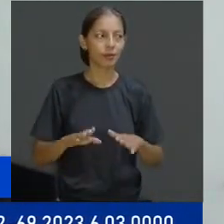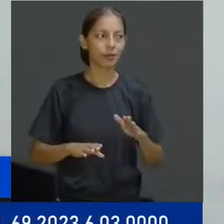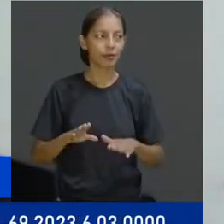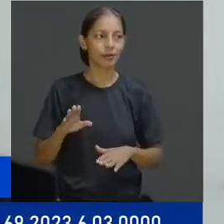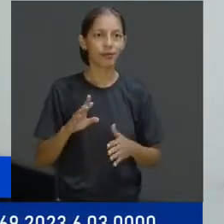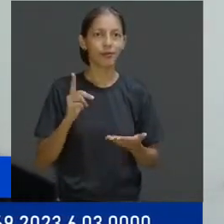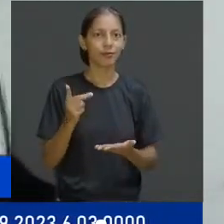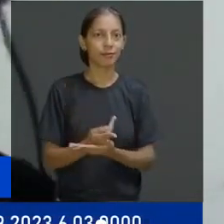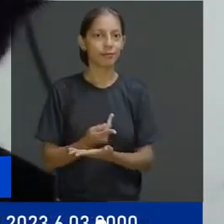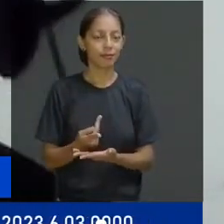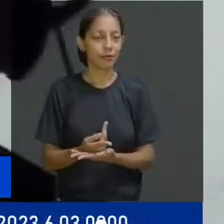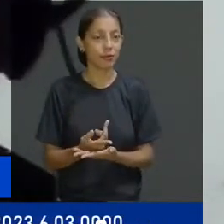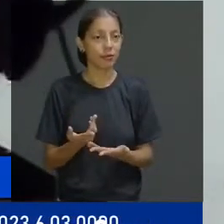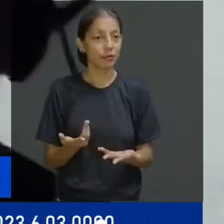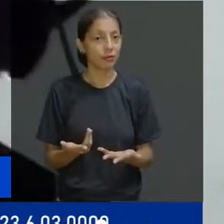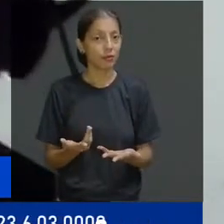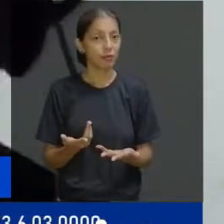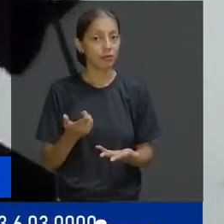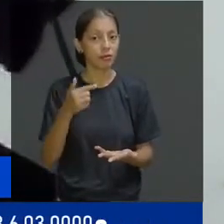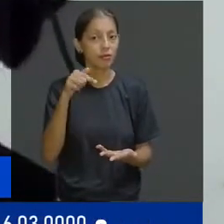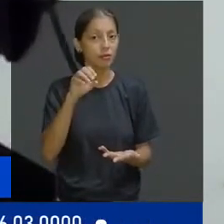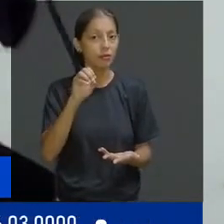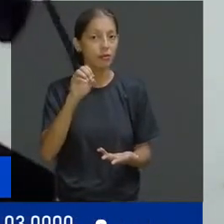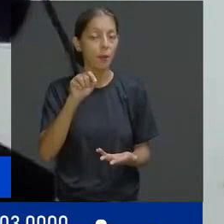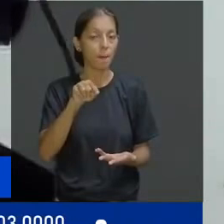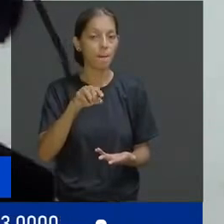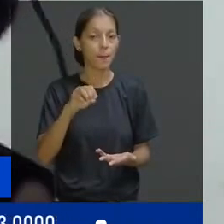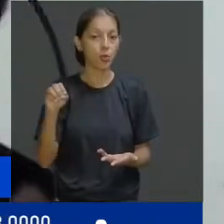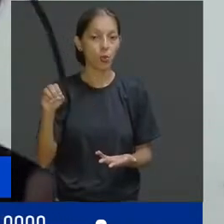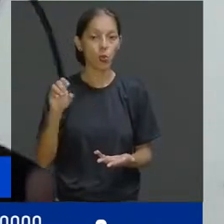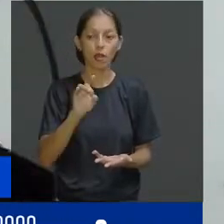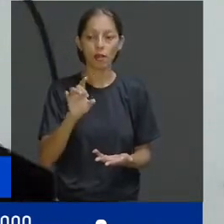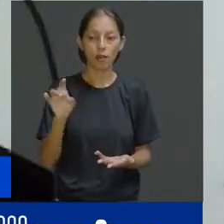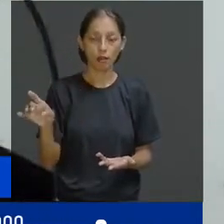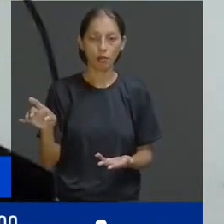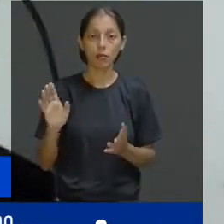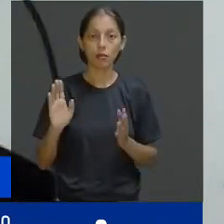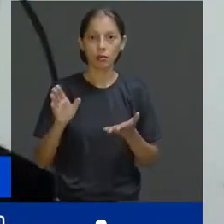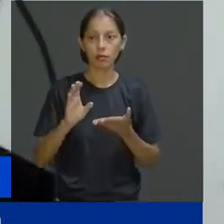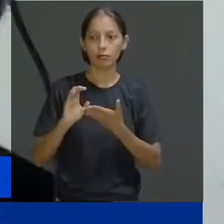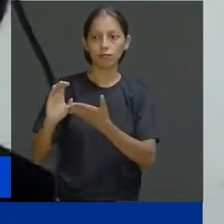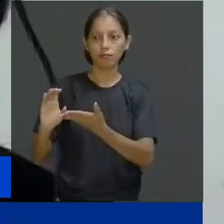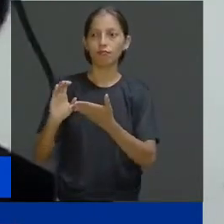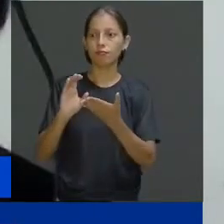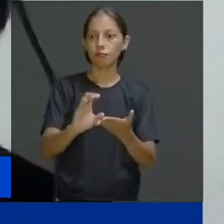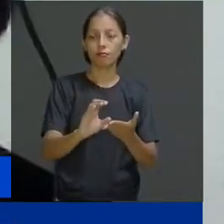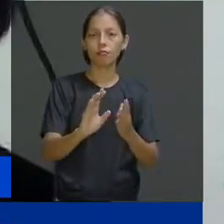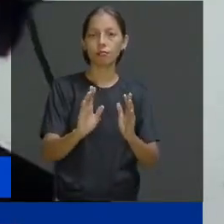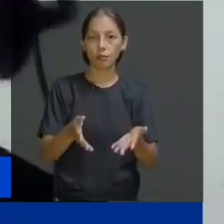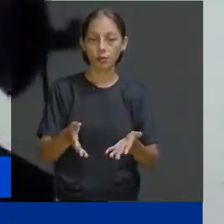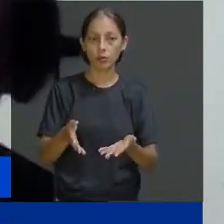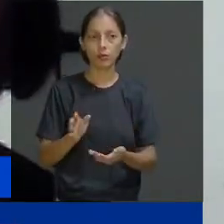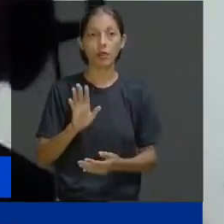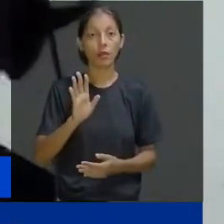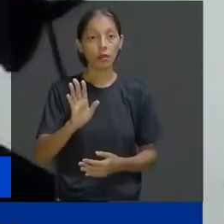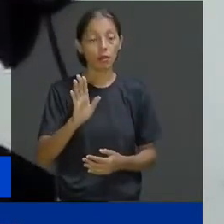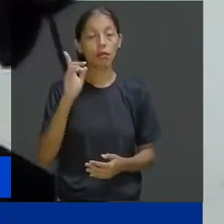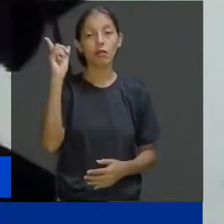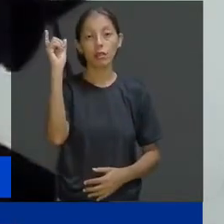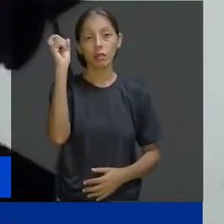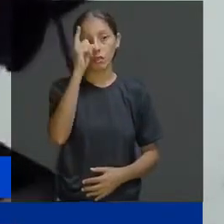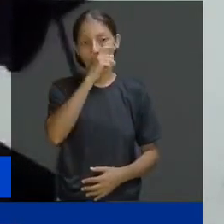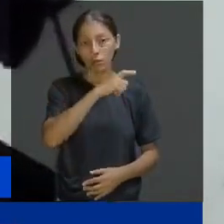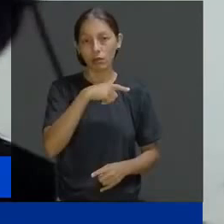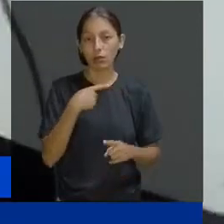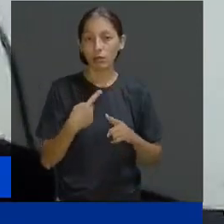uma. O que pesa, e que é muito relevante nesse caso, é que os acusadores, eles infelizmente não